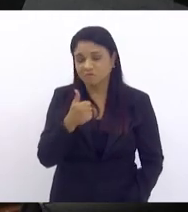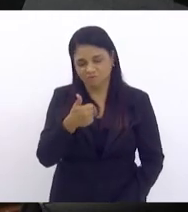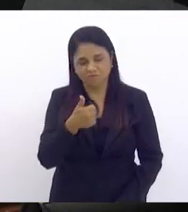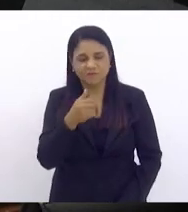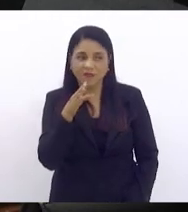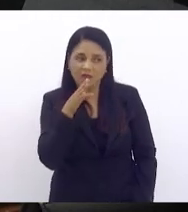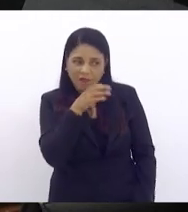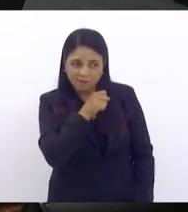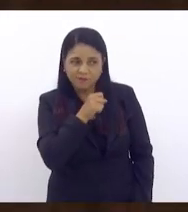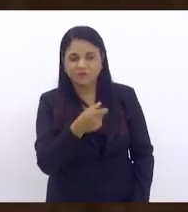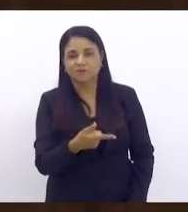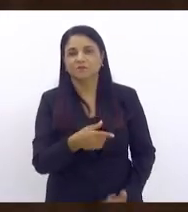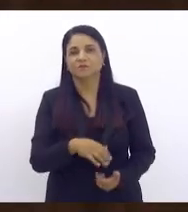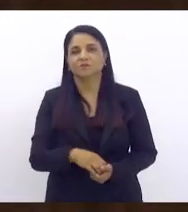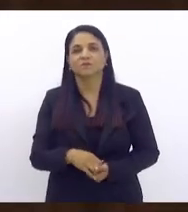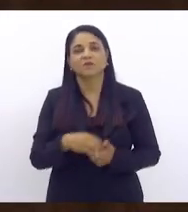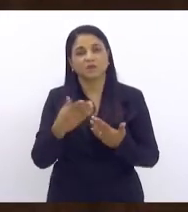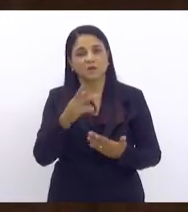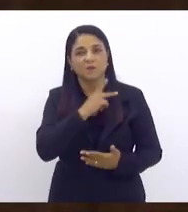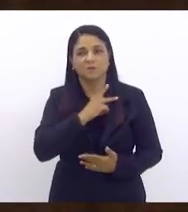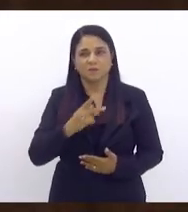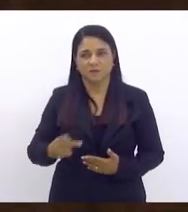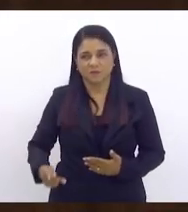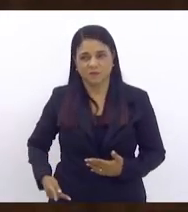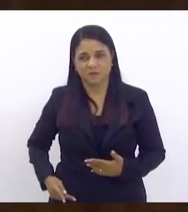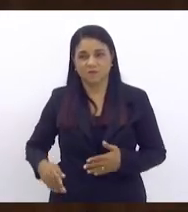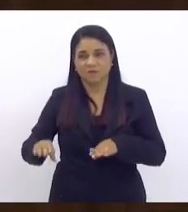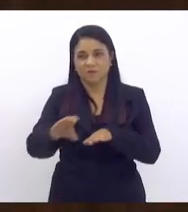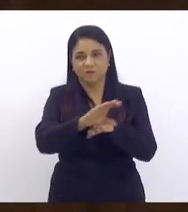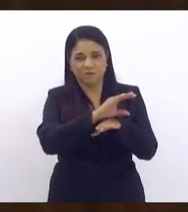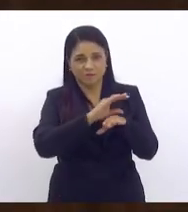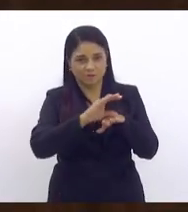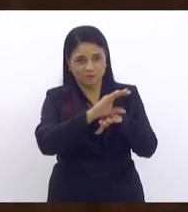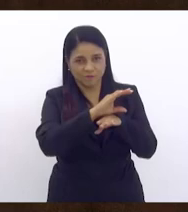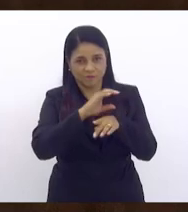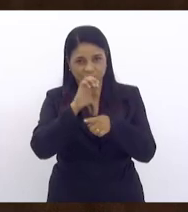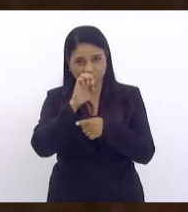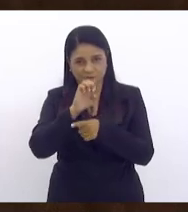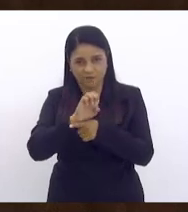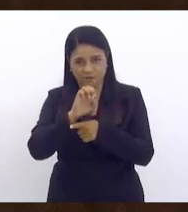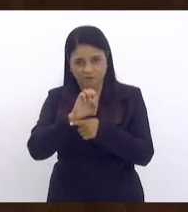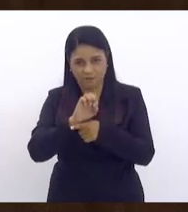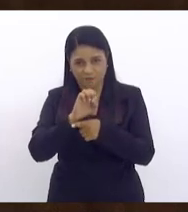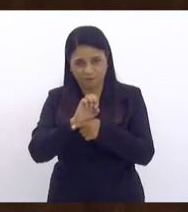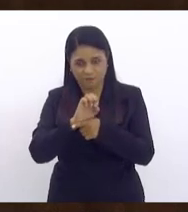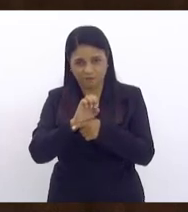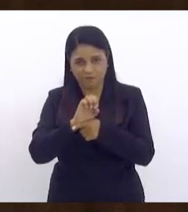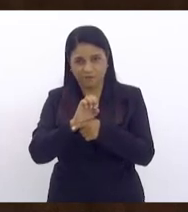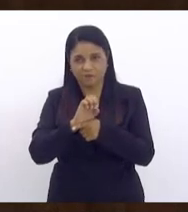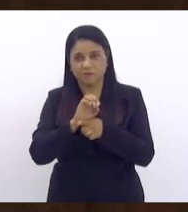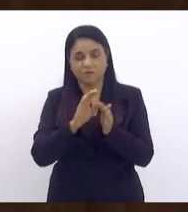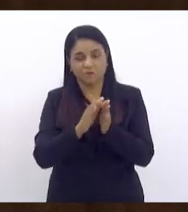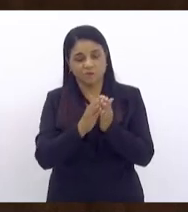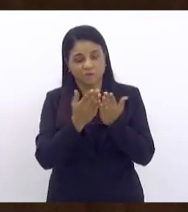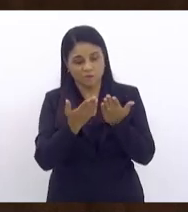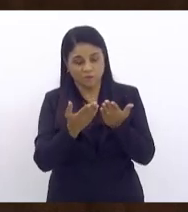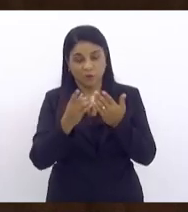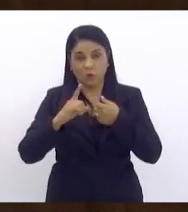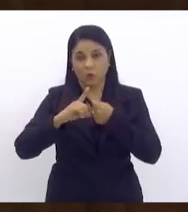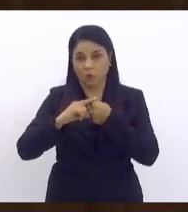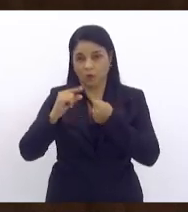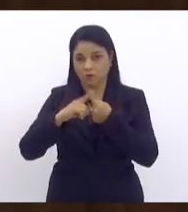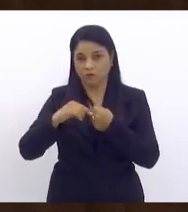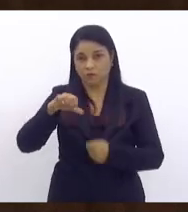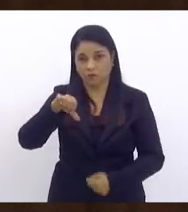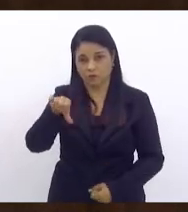Breve. Presidenta, estou aqui com a Constituição Estadual em mãos e o artigo